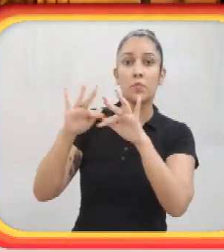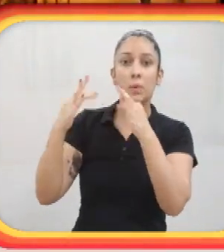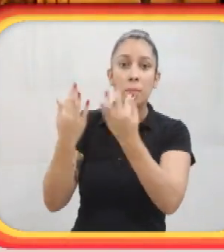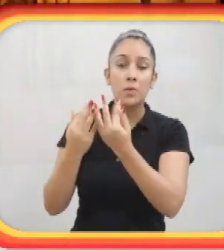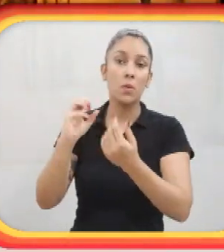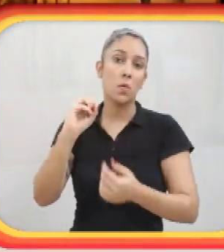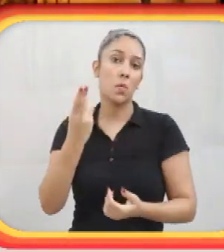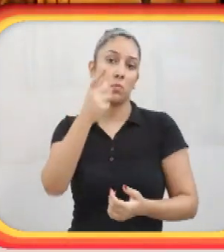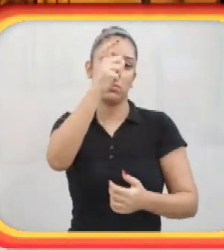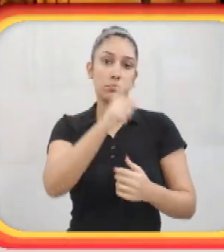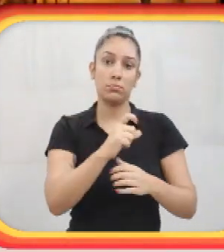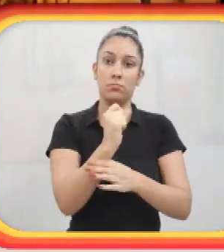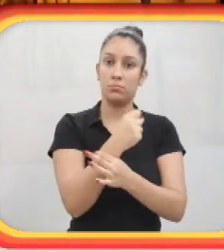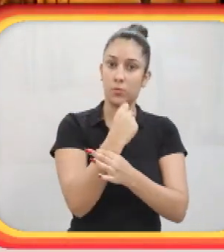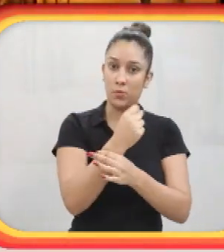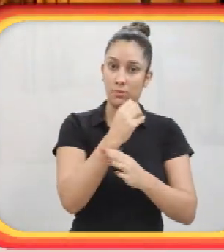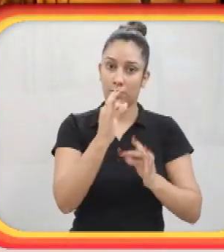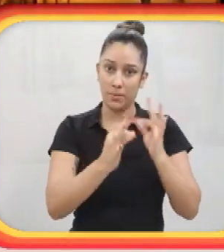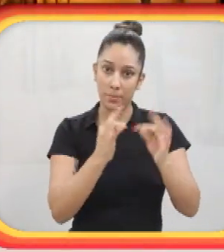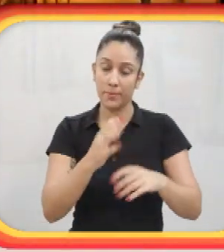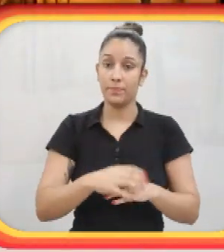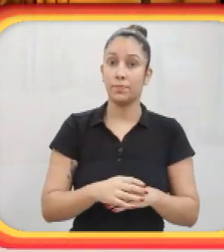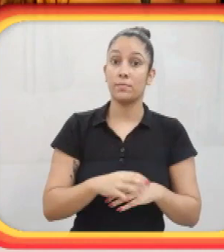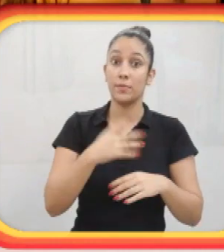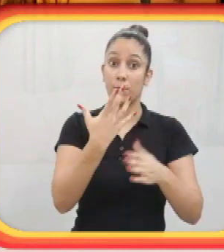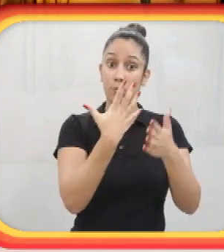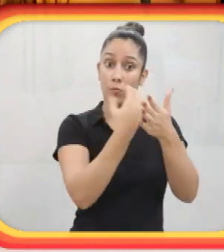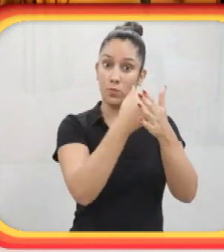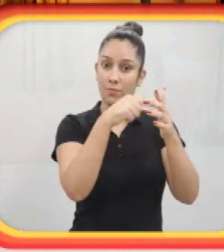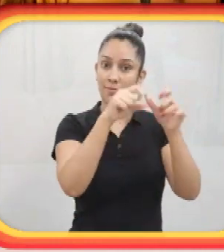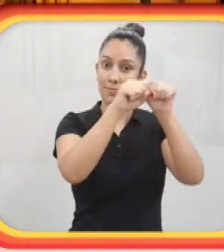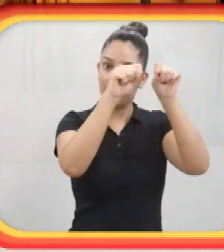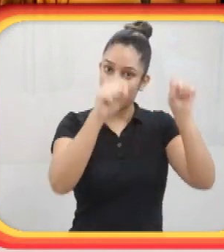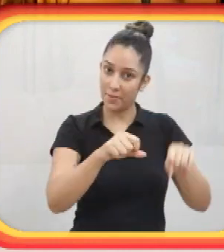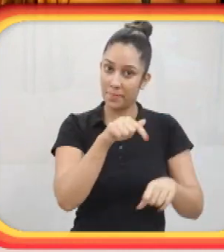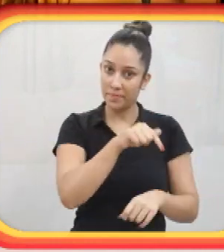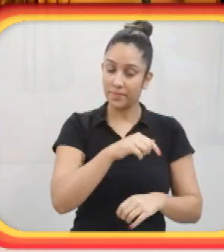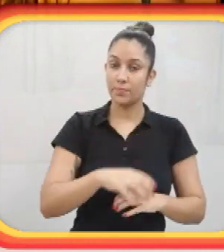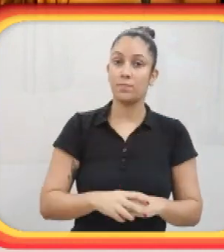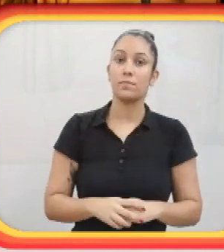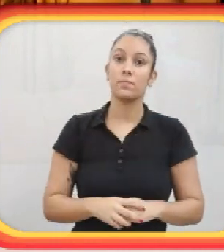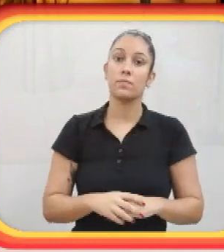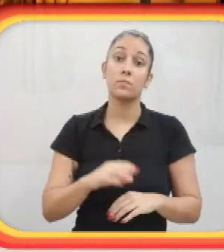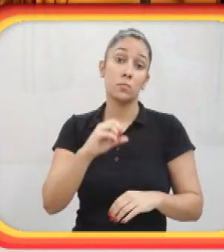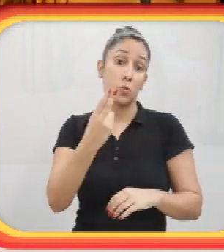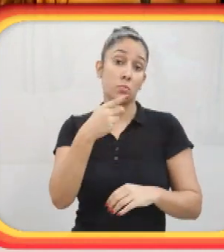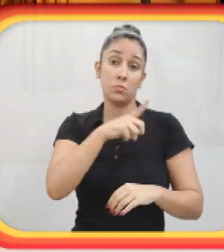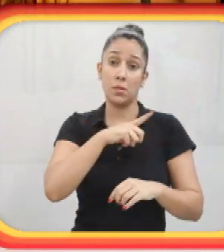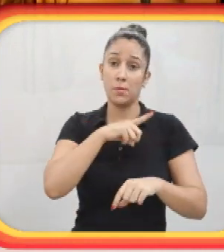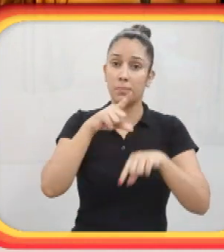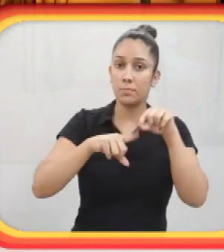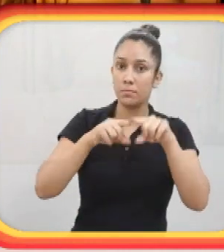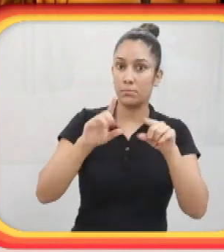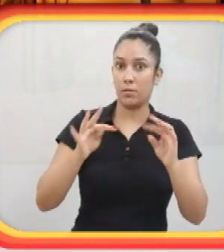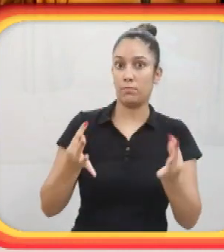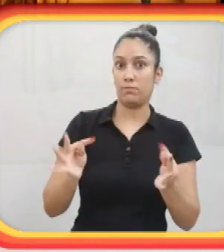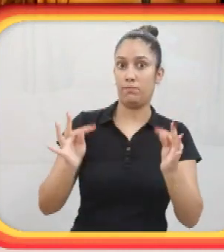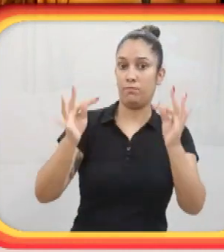parceiro comunicativo, que seria o familiar ou um terapeuta, para fazer esse rastreamento para ele,